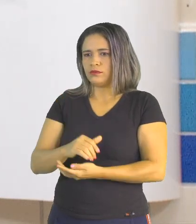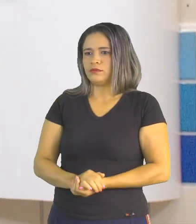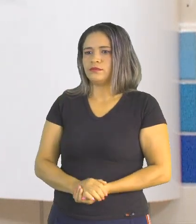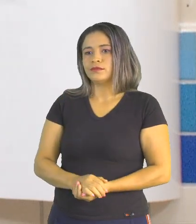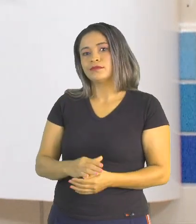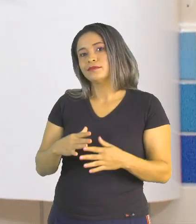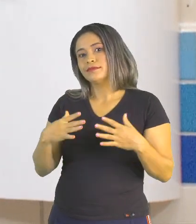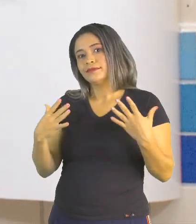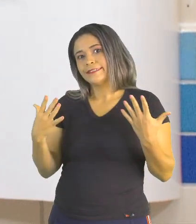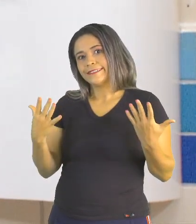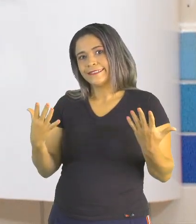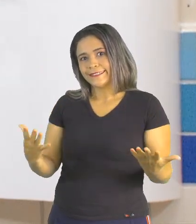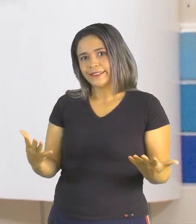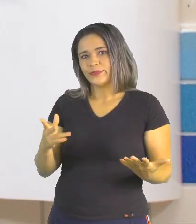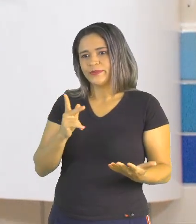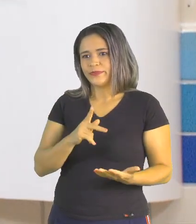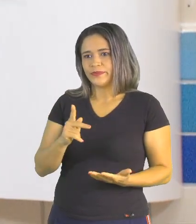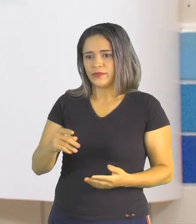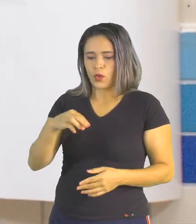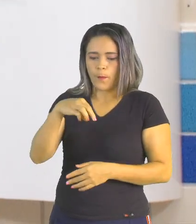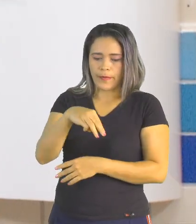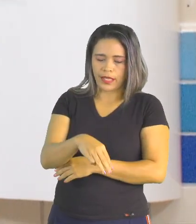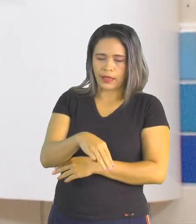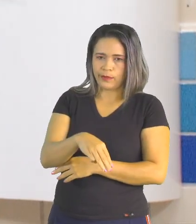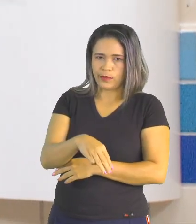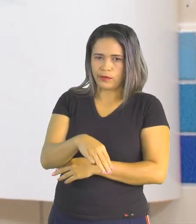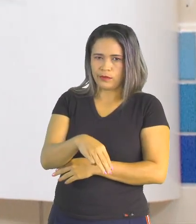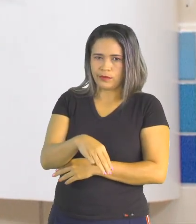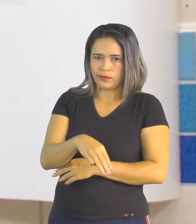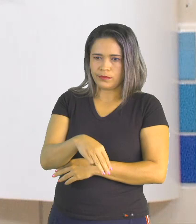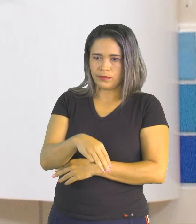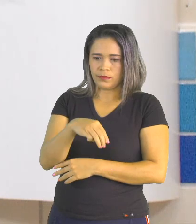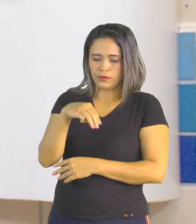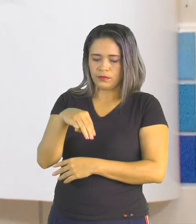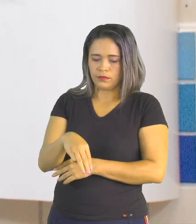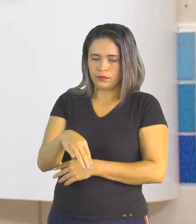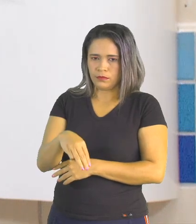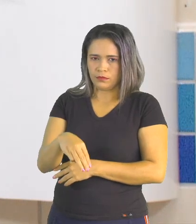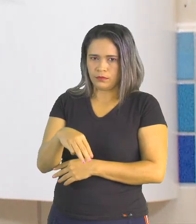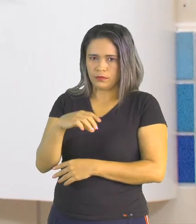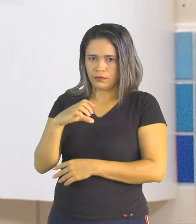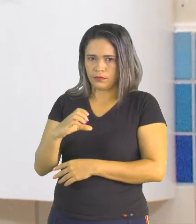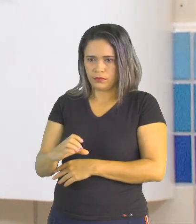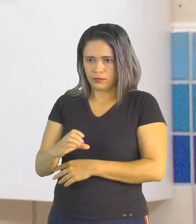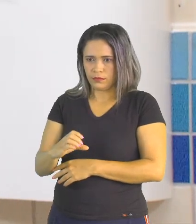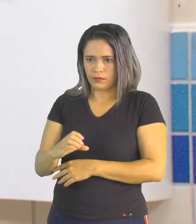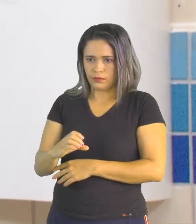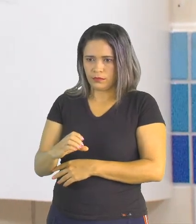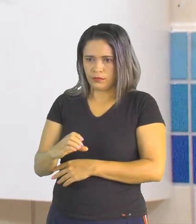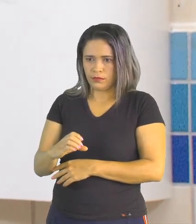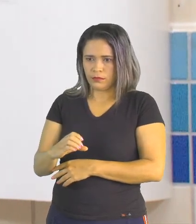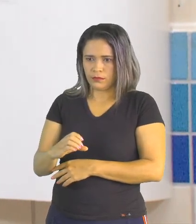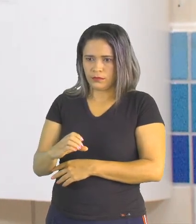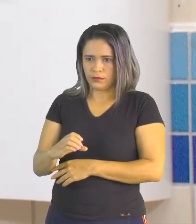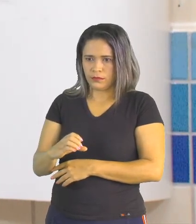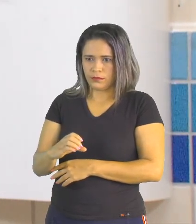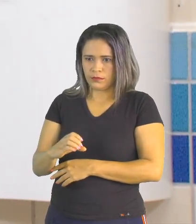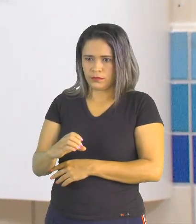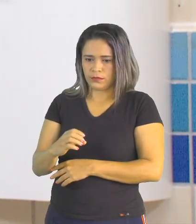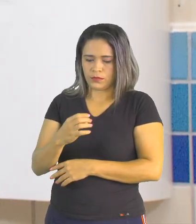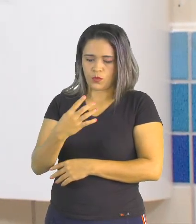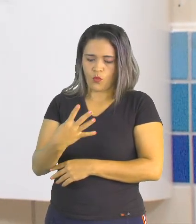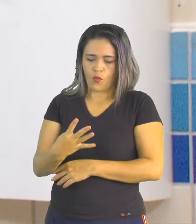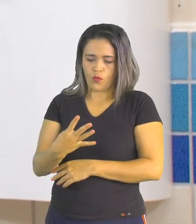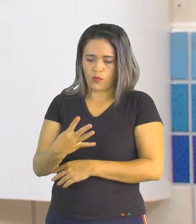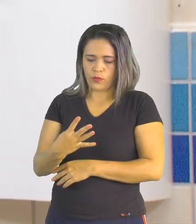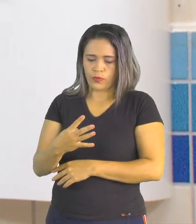Então, professora, o mínimo múltiplo comum de